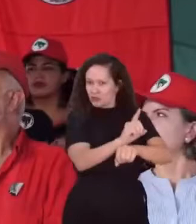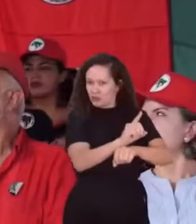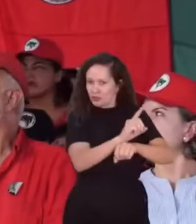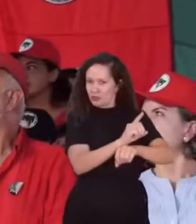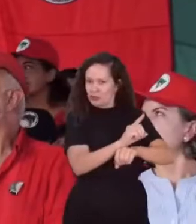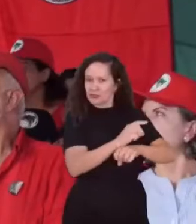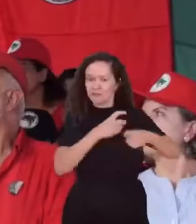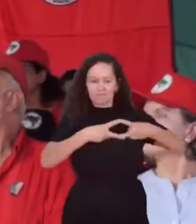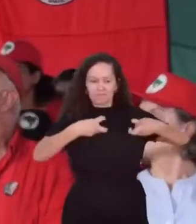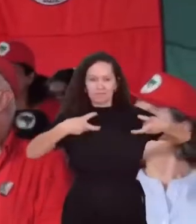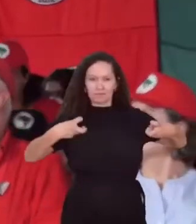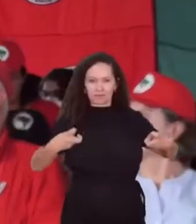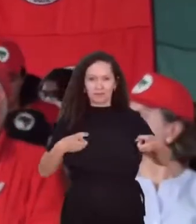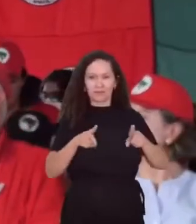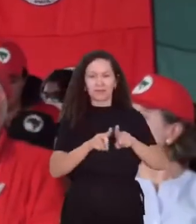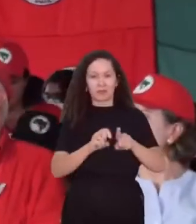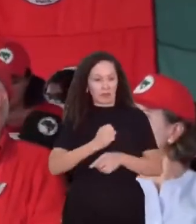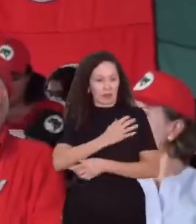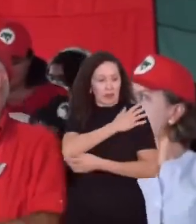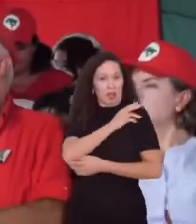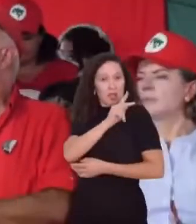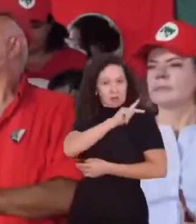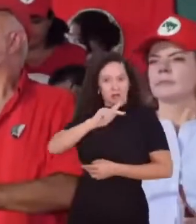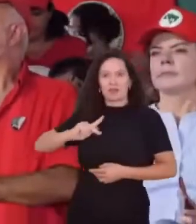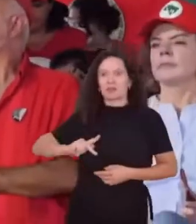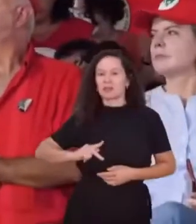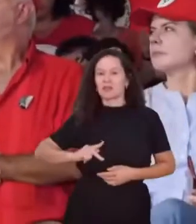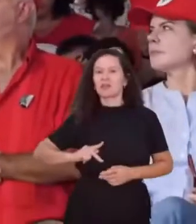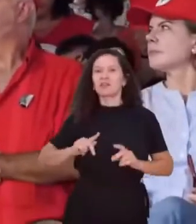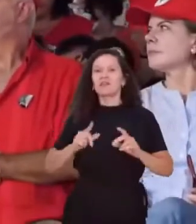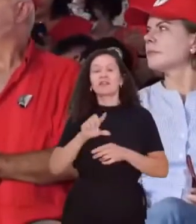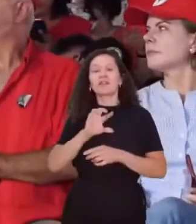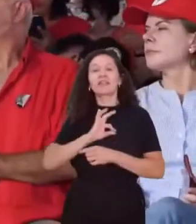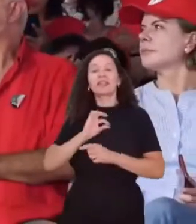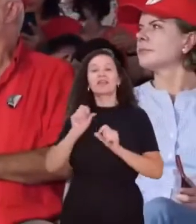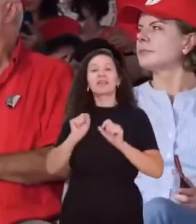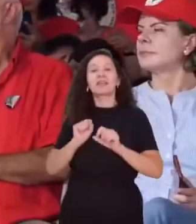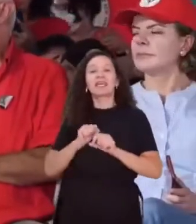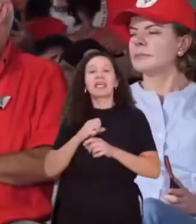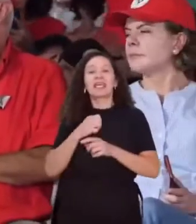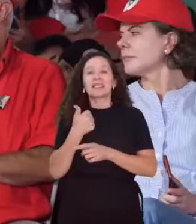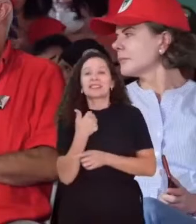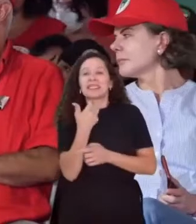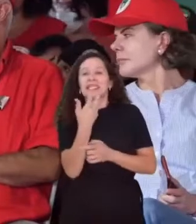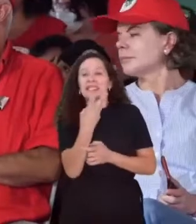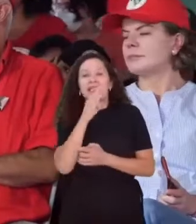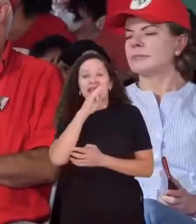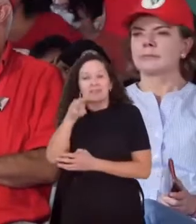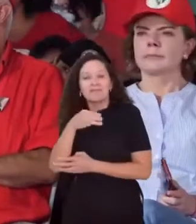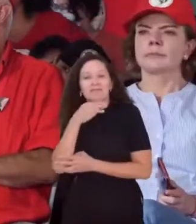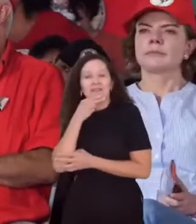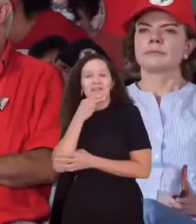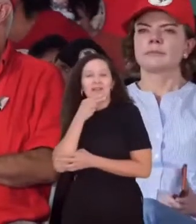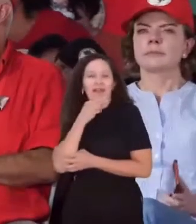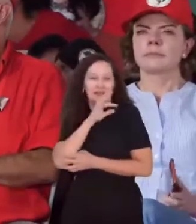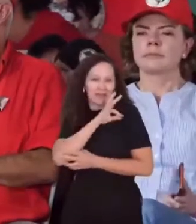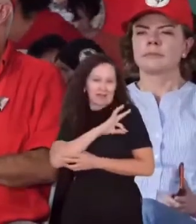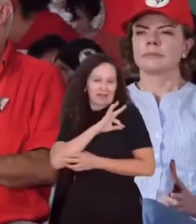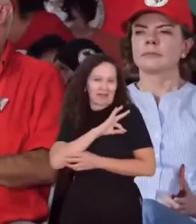que é presidente, vão receber 13 milhões repartidos entre os 9 de bônus.